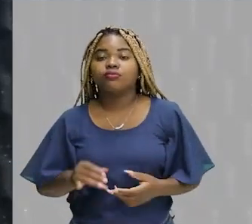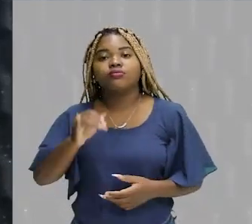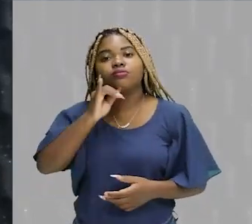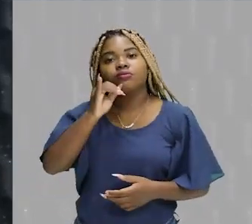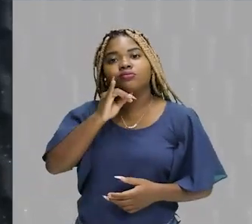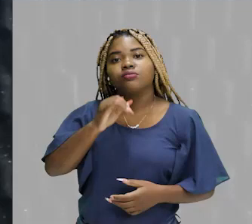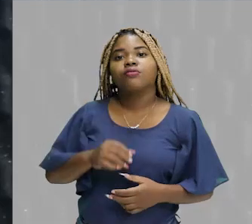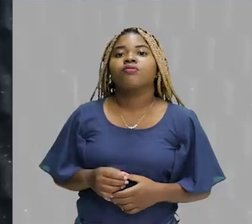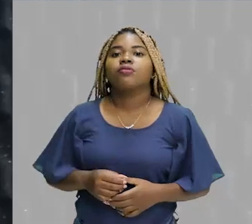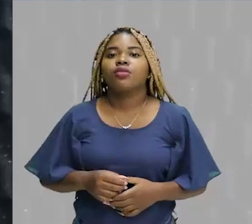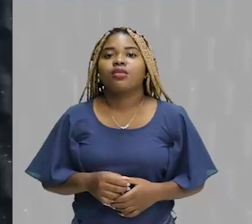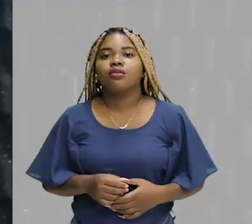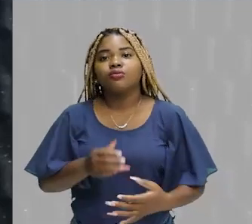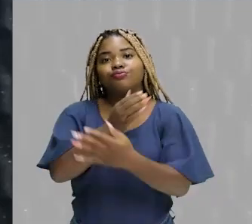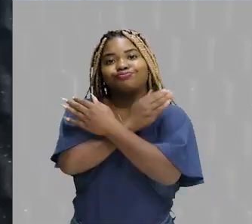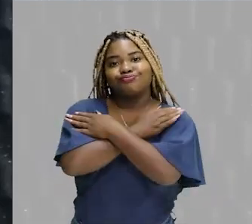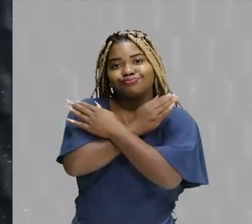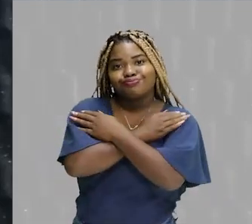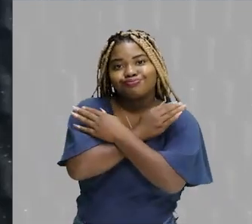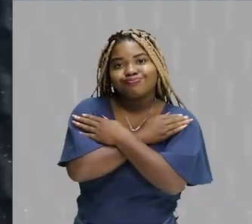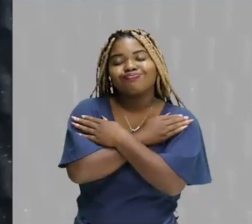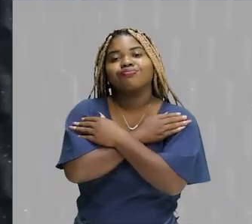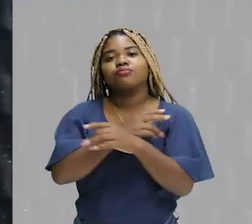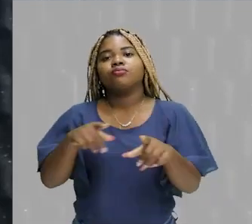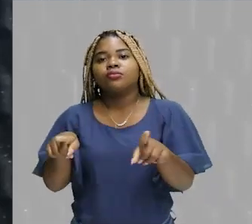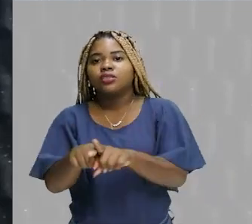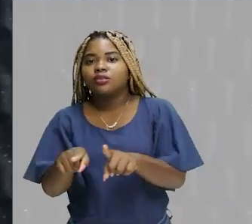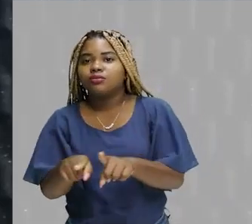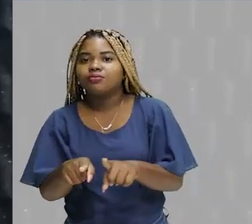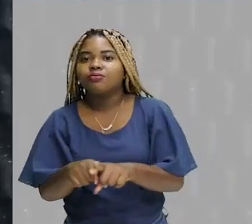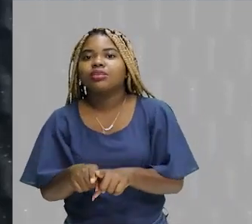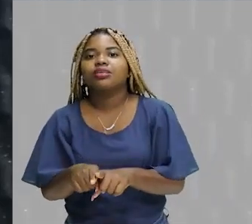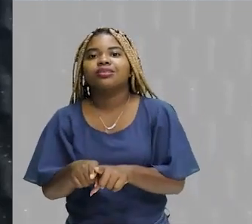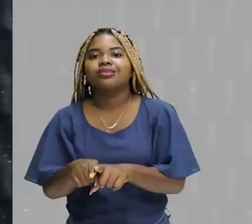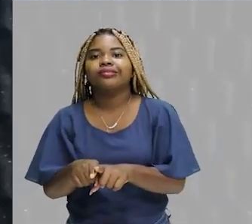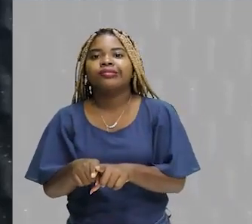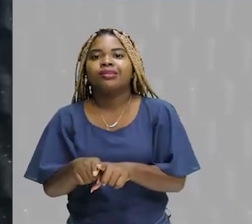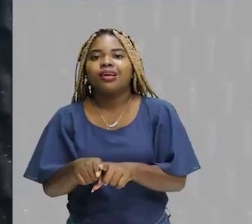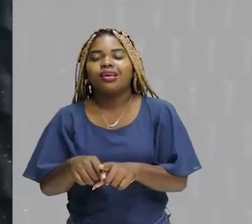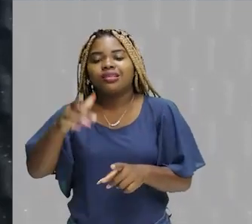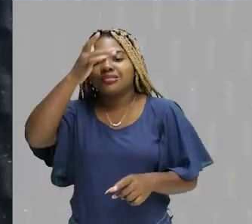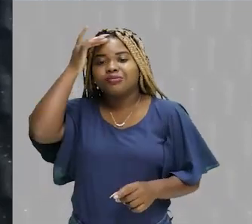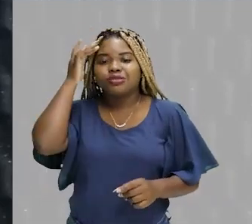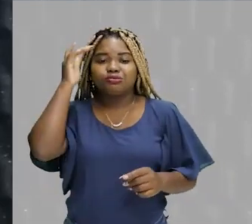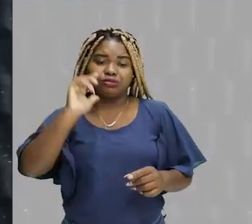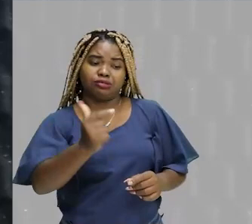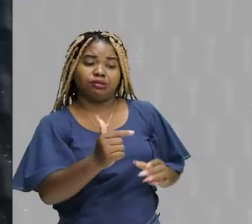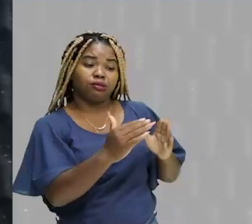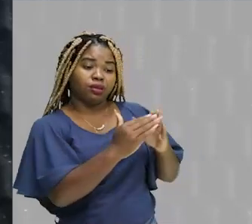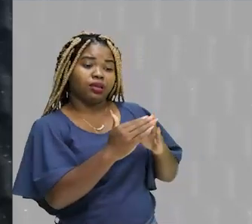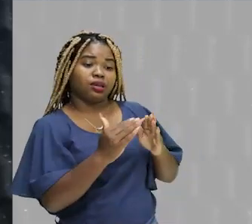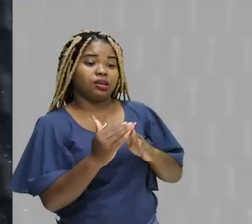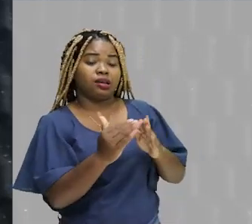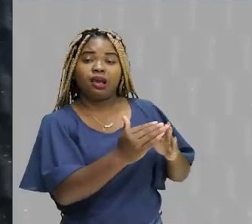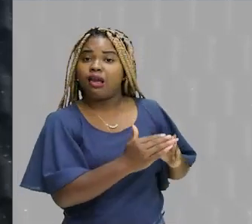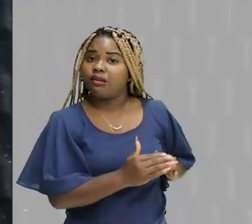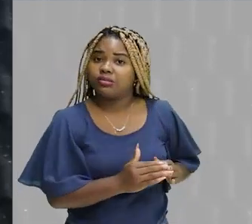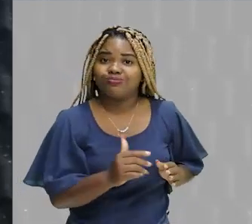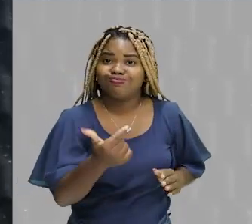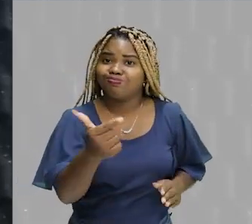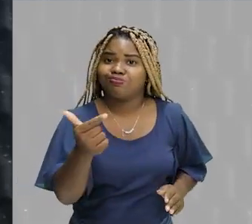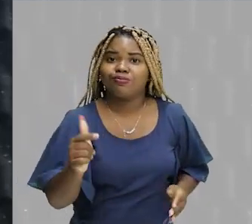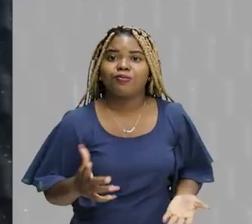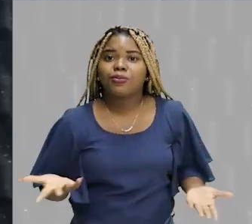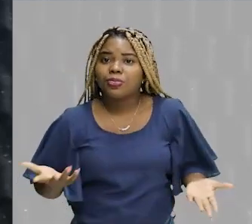do desemprego, né, da indigência, do aumento dos moradores de rua, dos pedintes,